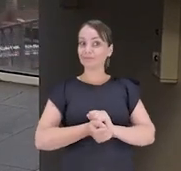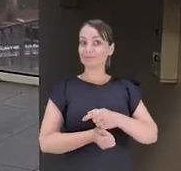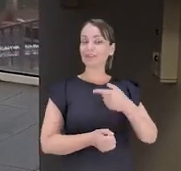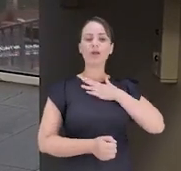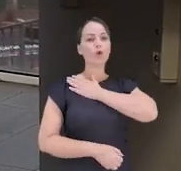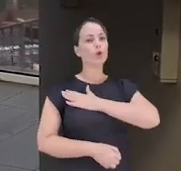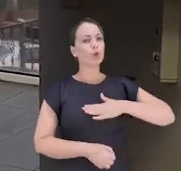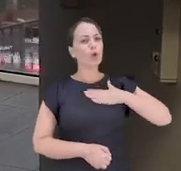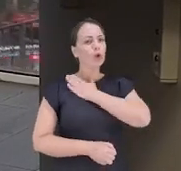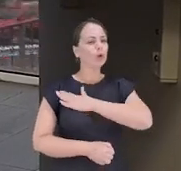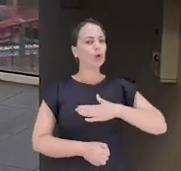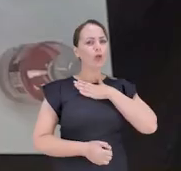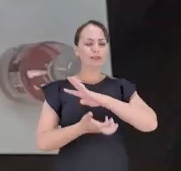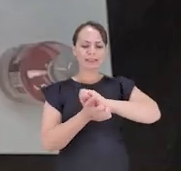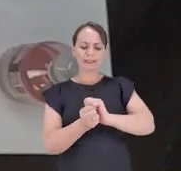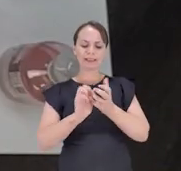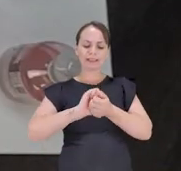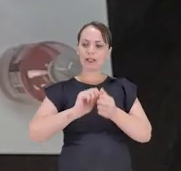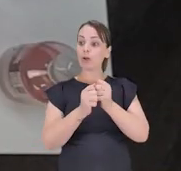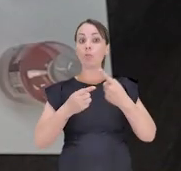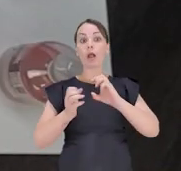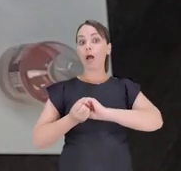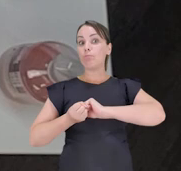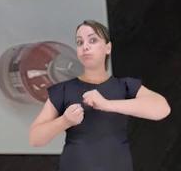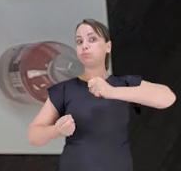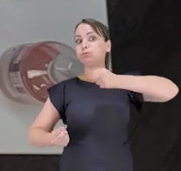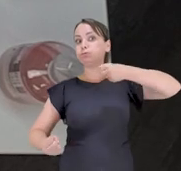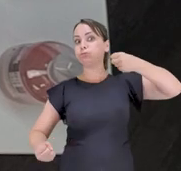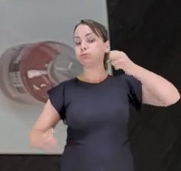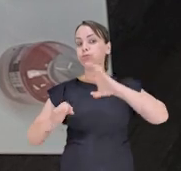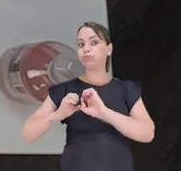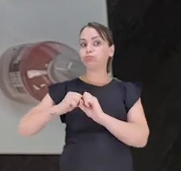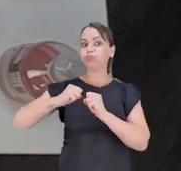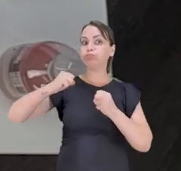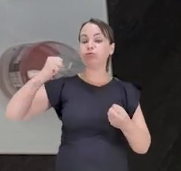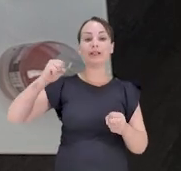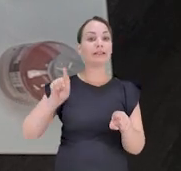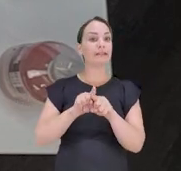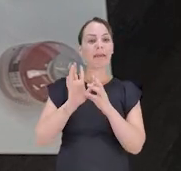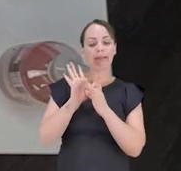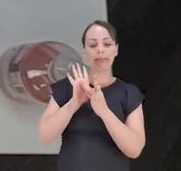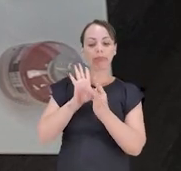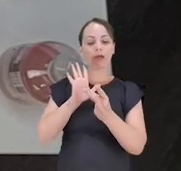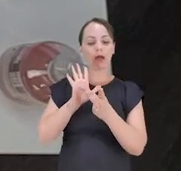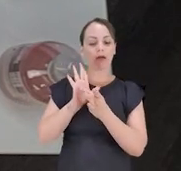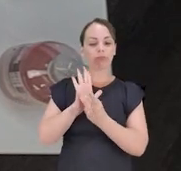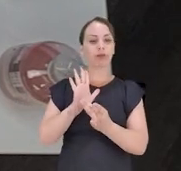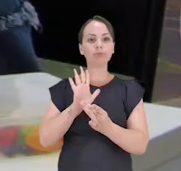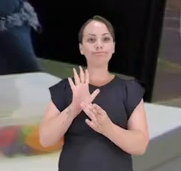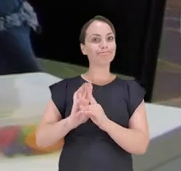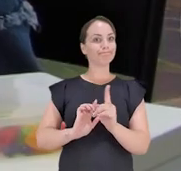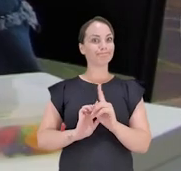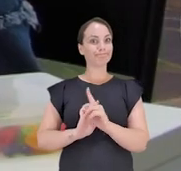gosto bastante dessa Butter Slime, porque ela estica bastante e não gruda tanto na mão quanto outras texturas